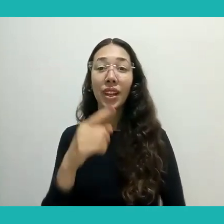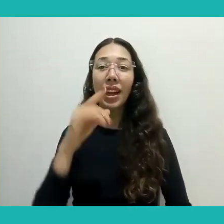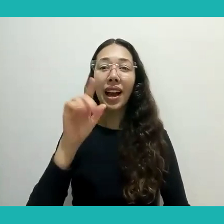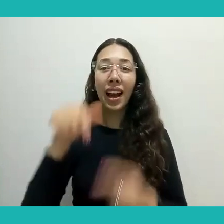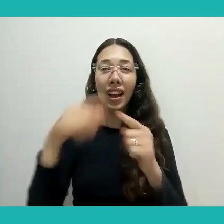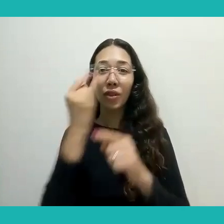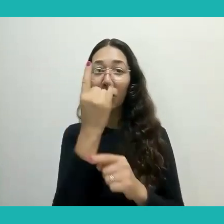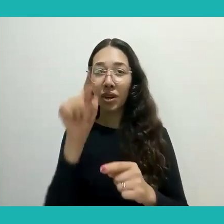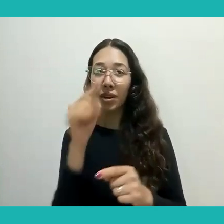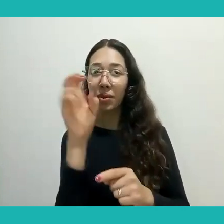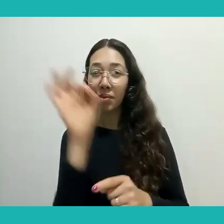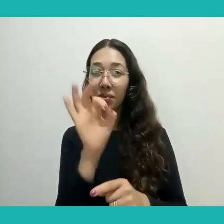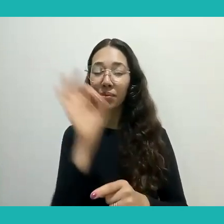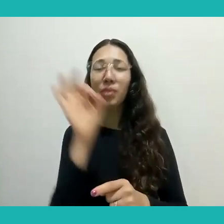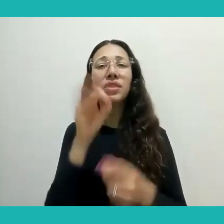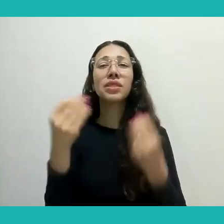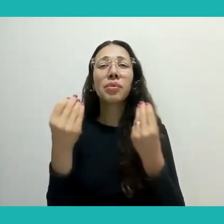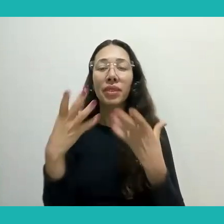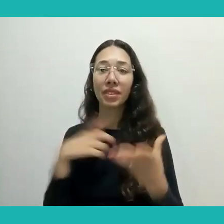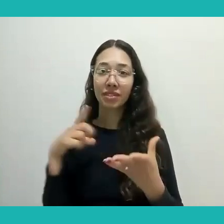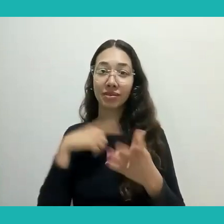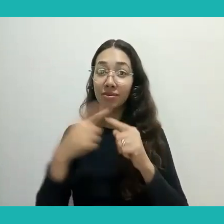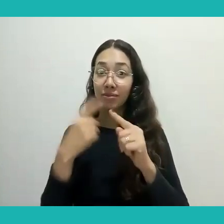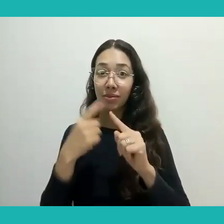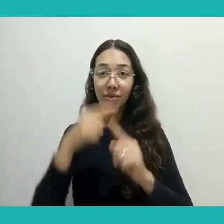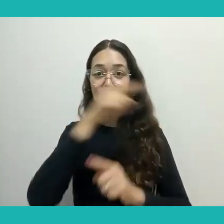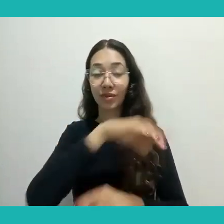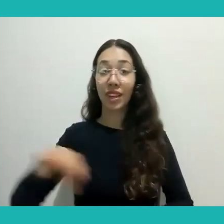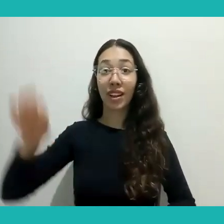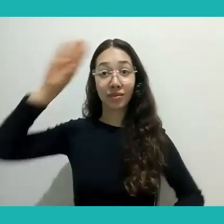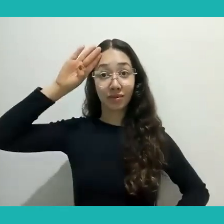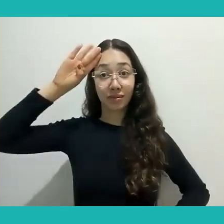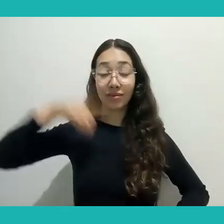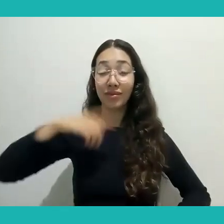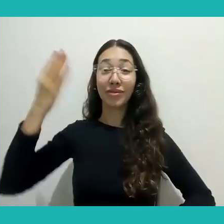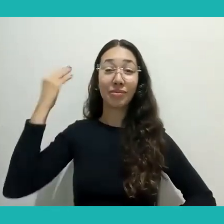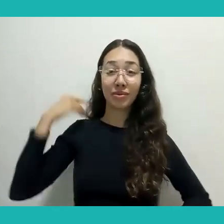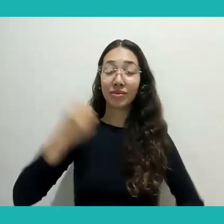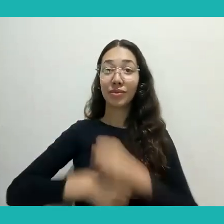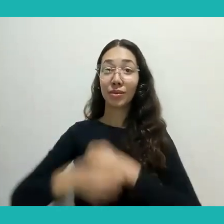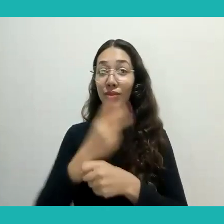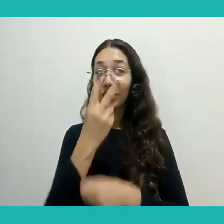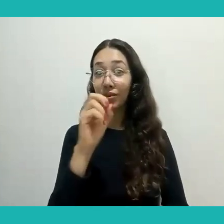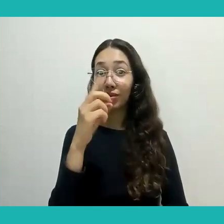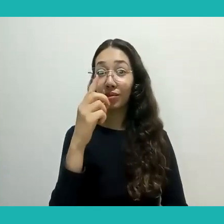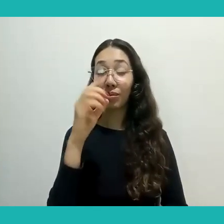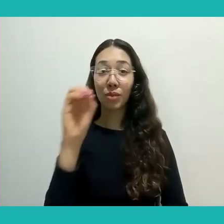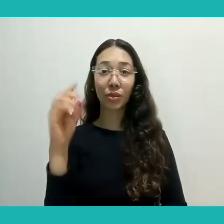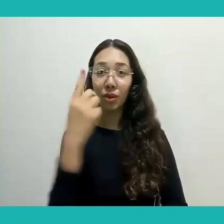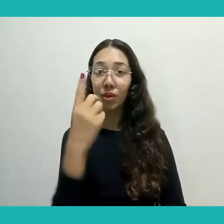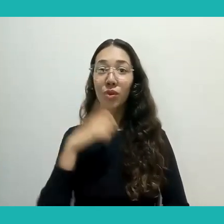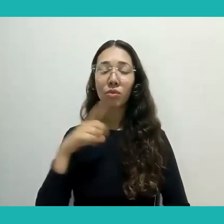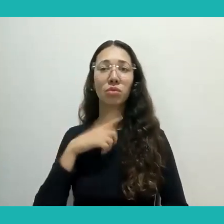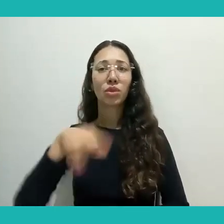foi inicialmente destinada para os militares que lá atrás, em 2001, optaram por manter, em favor de seus